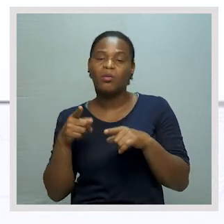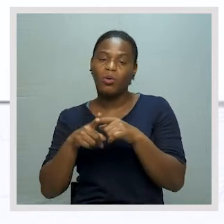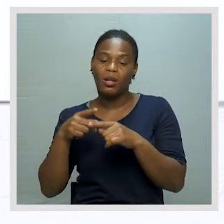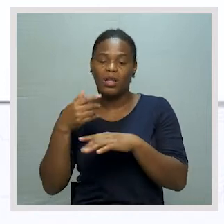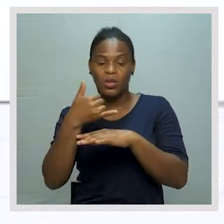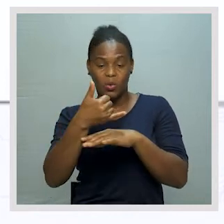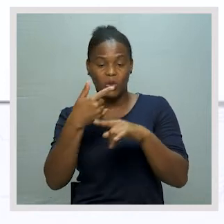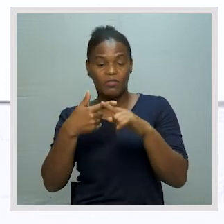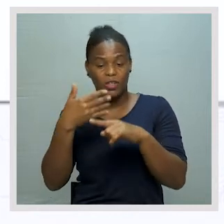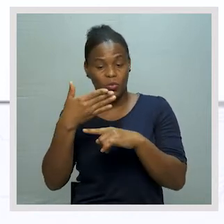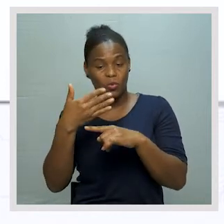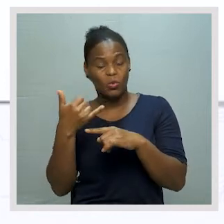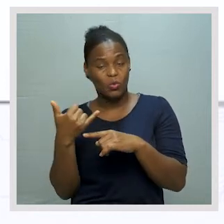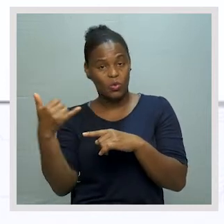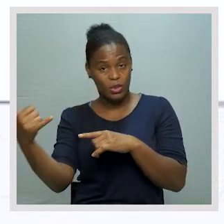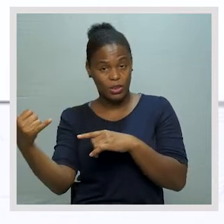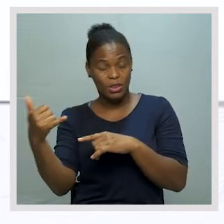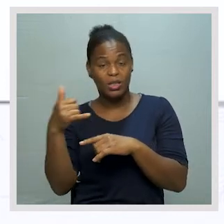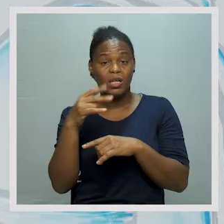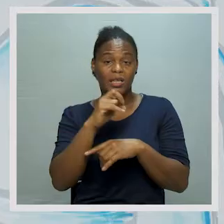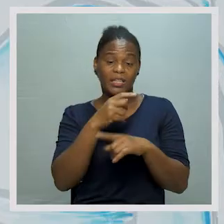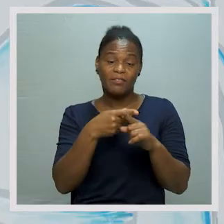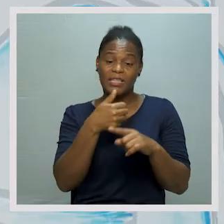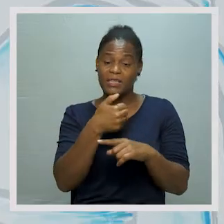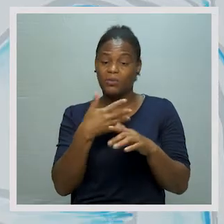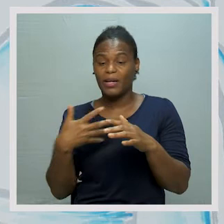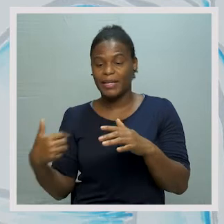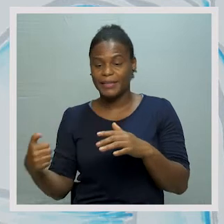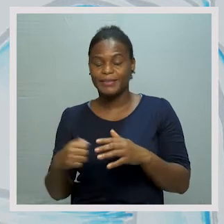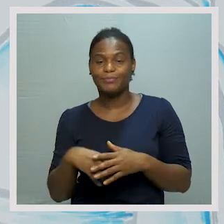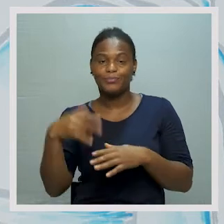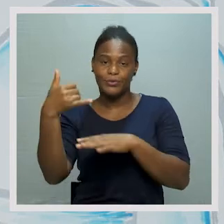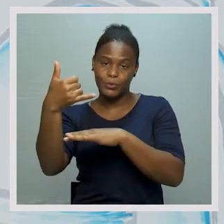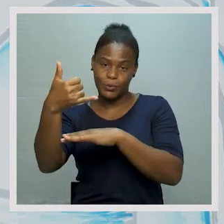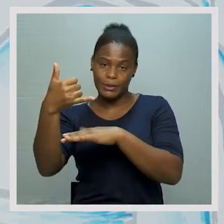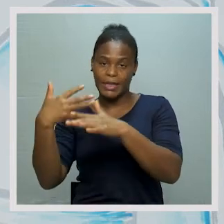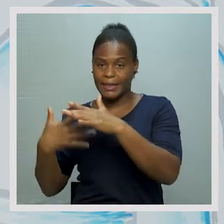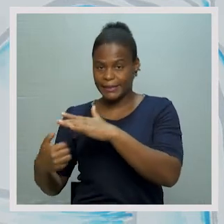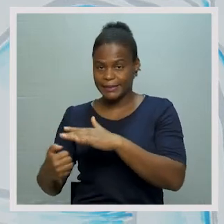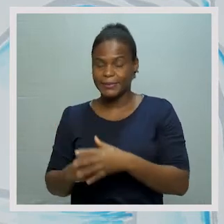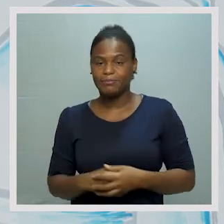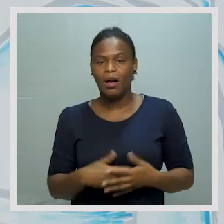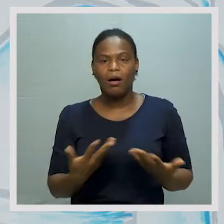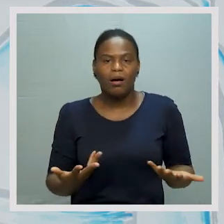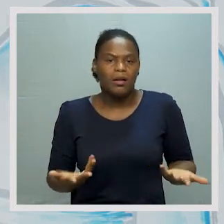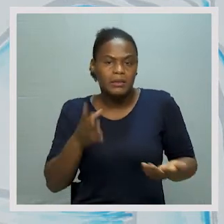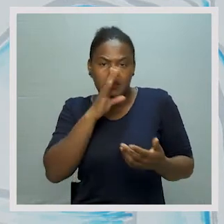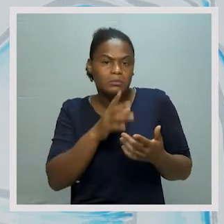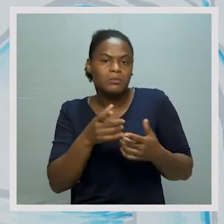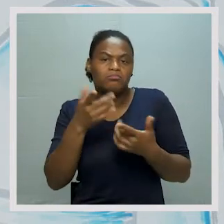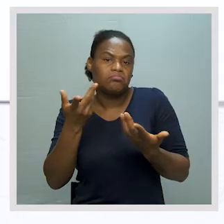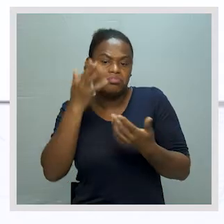vezes 1, 2. 3 vezes 5, 15. Então, dá 2 quinzeavos, não é verdade? E se eu trocar